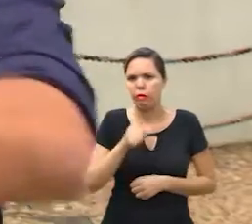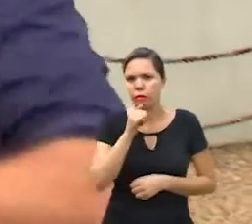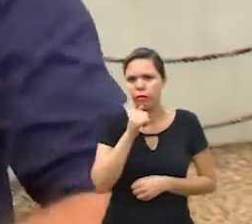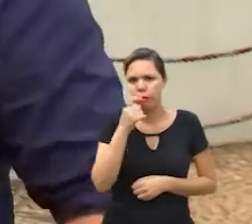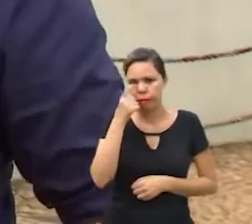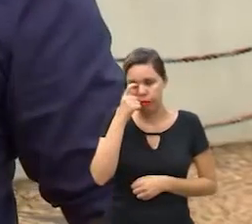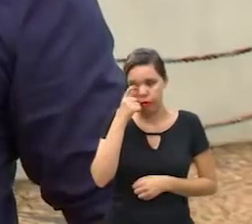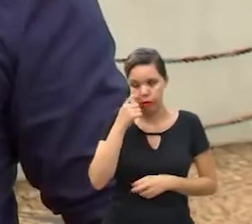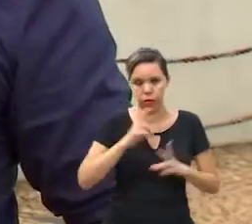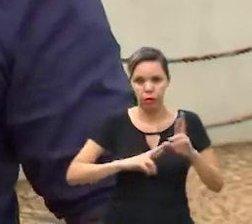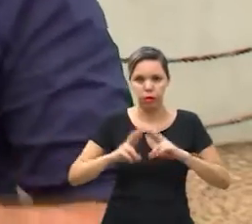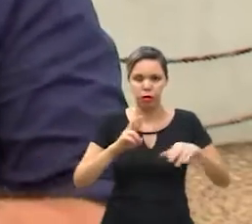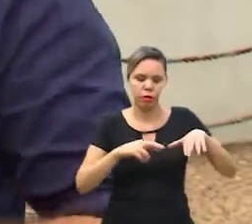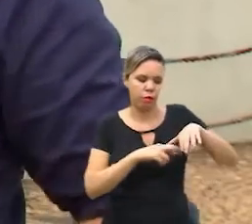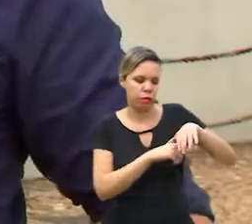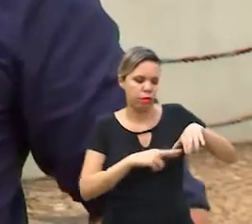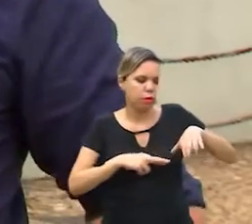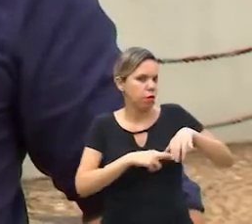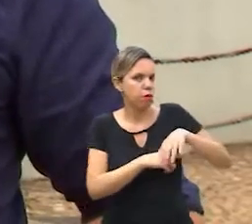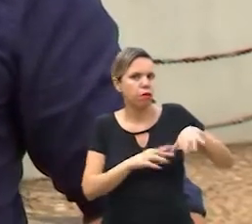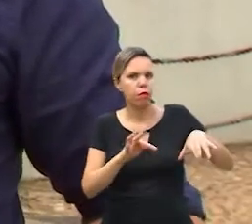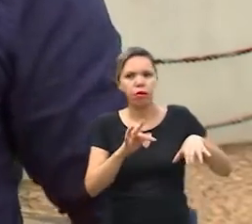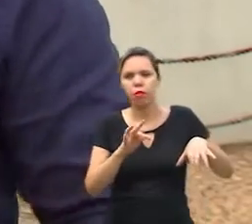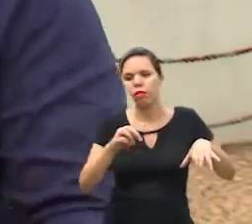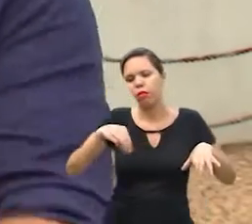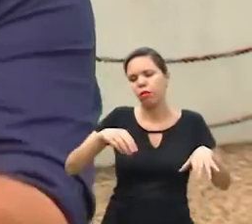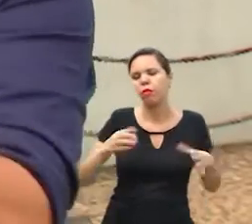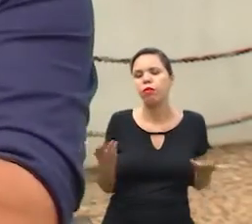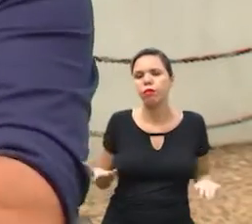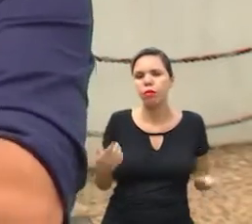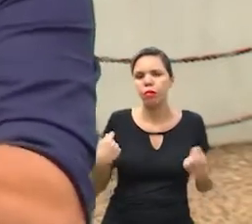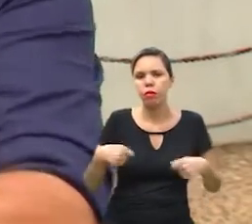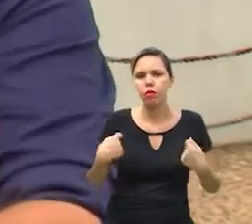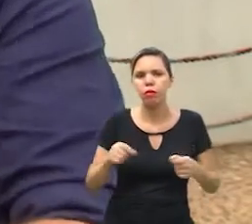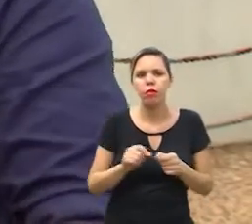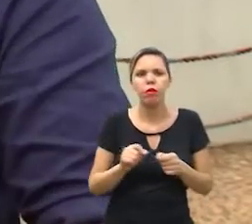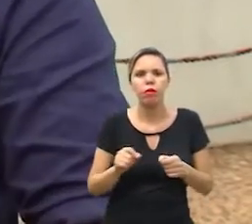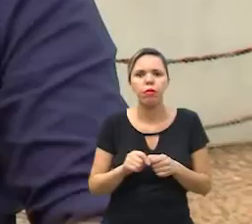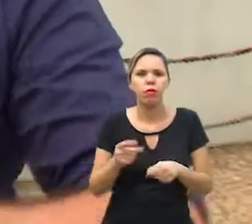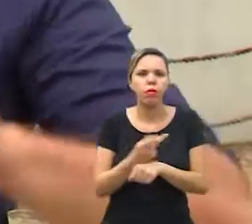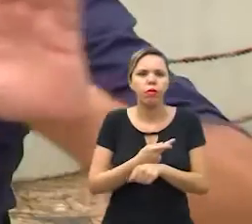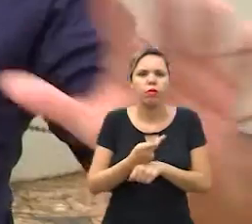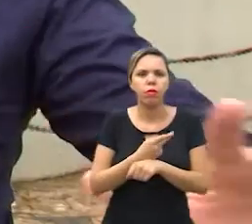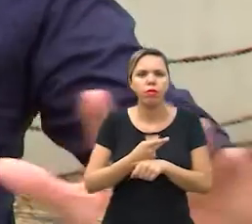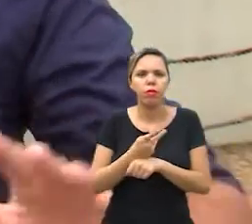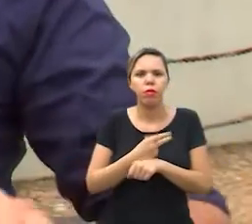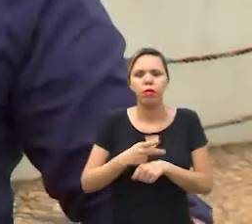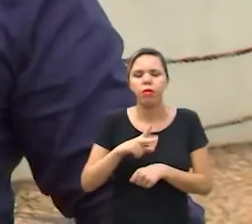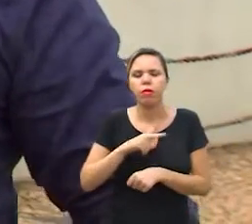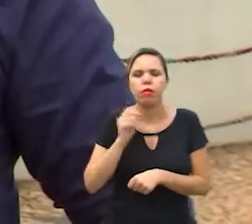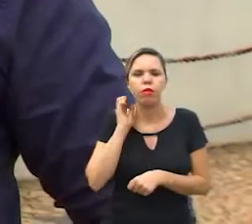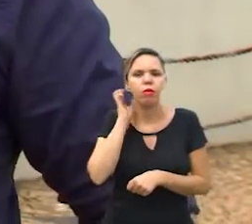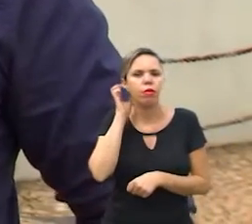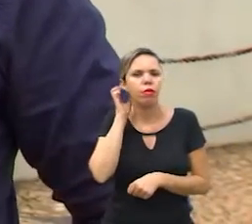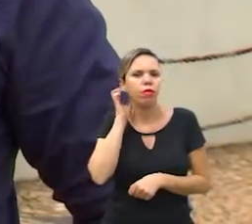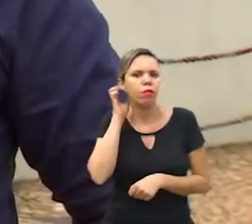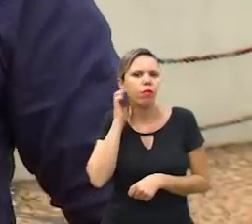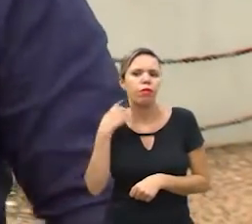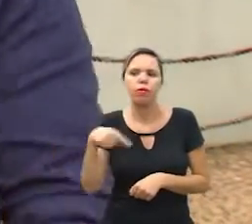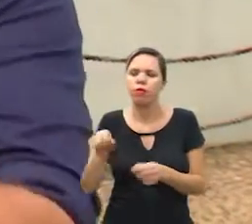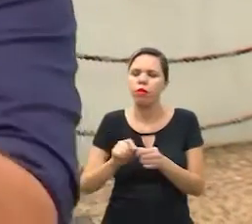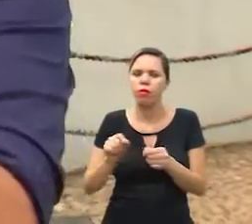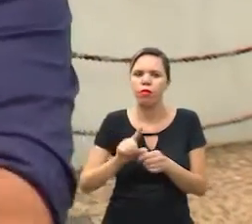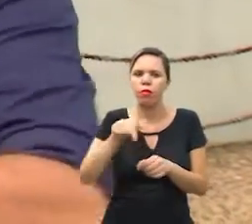fazer, vamos dar um exemplo, um exame de tomografia e chega lá, ela está precisando fazer, ela procura a rede